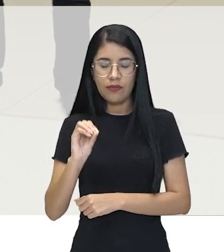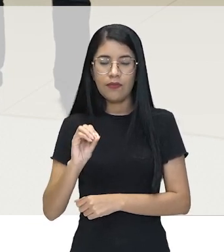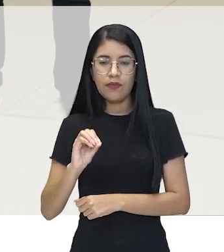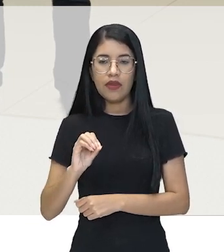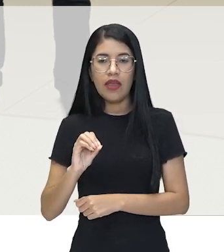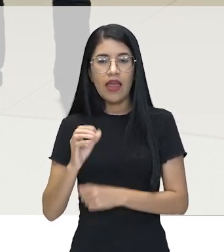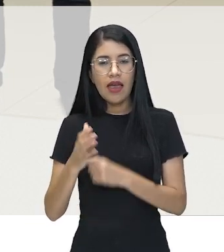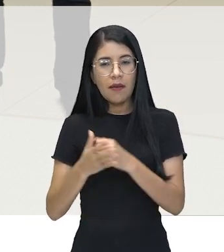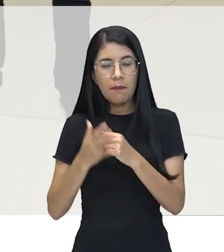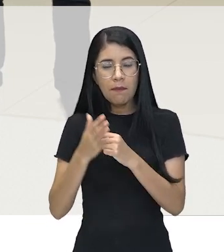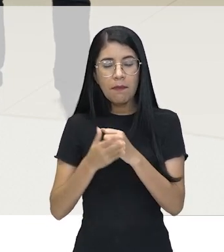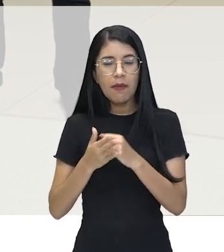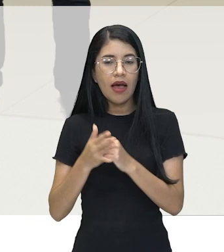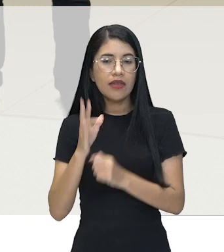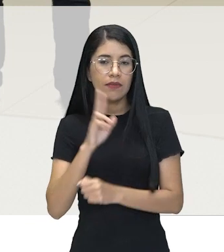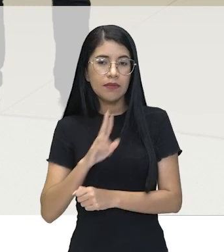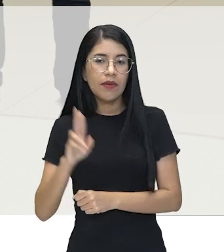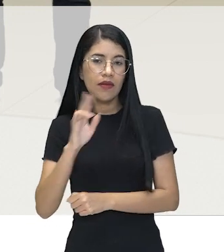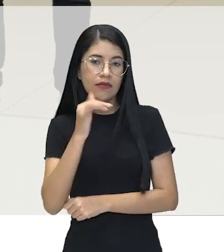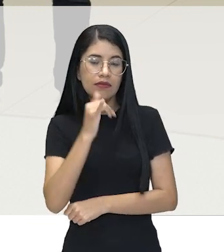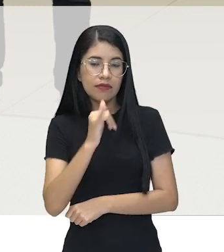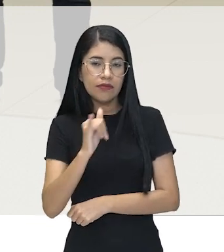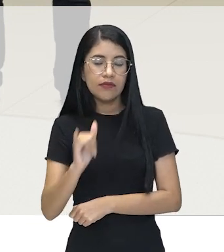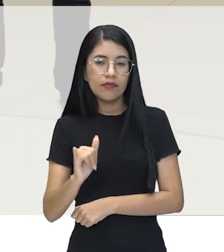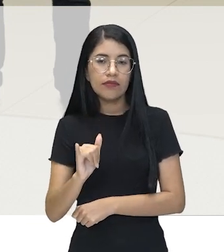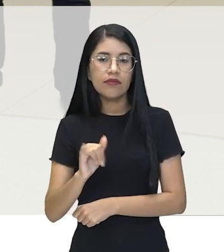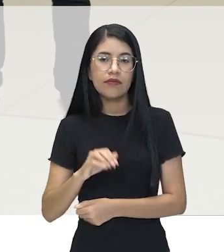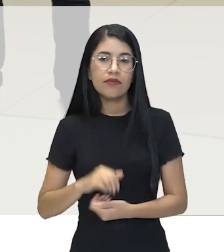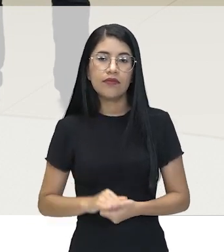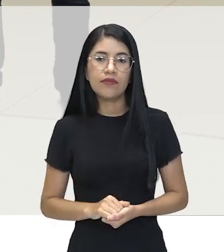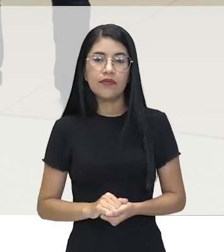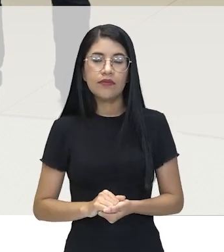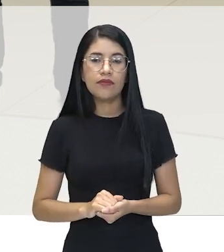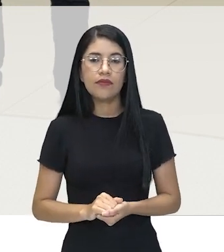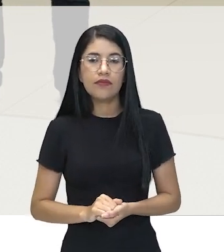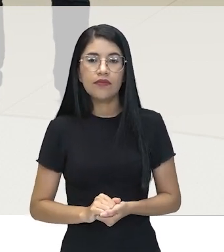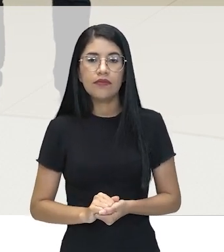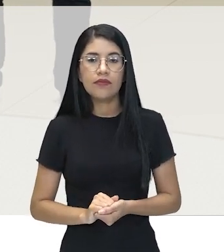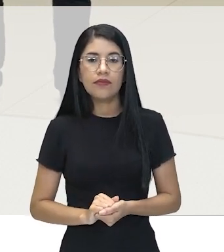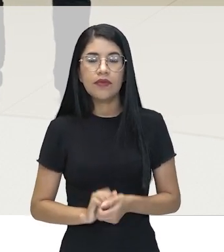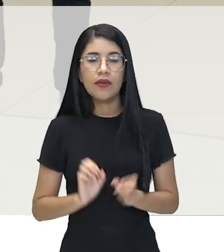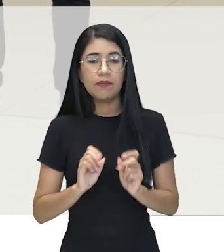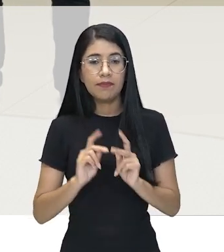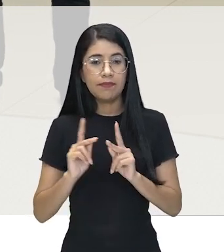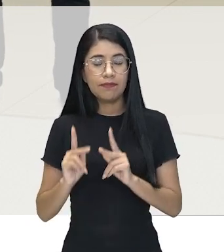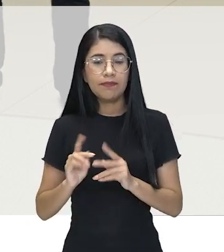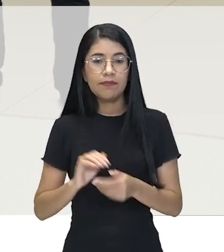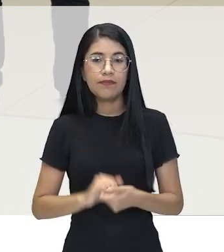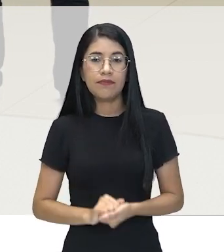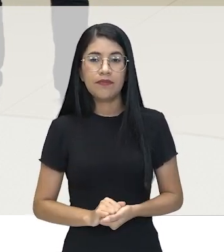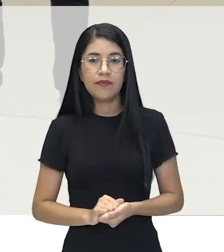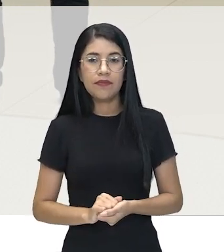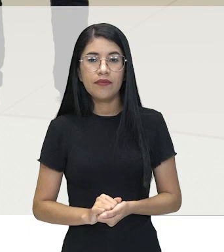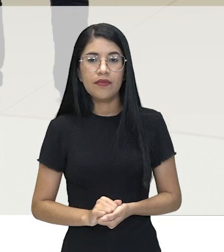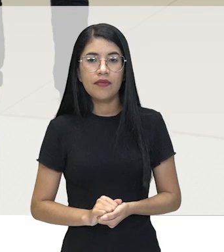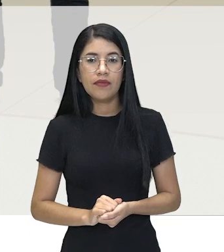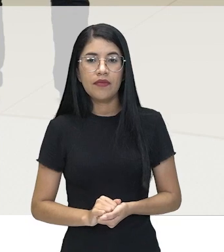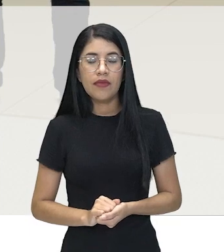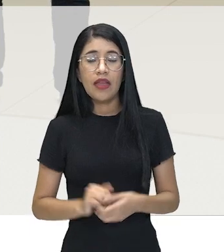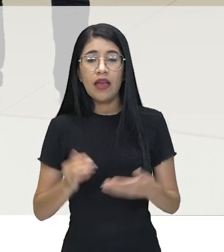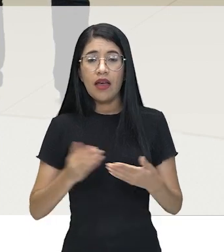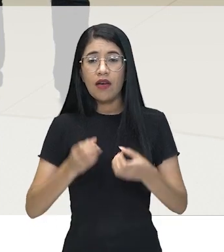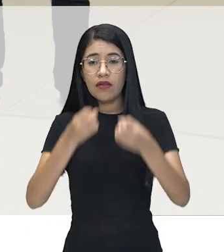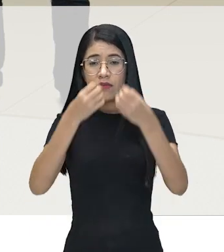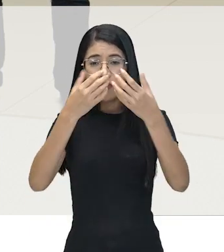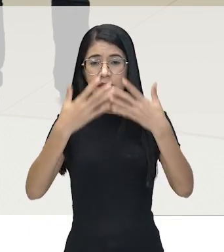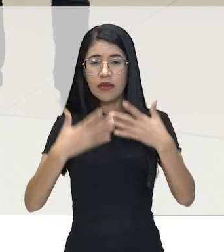nossa energia elétrica solar. Bacana, pessoal? Legal, né? Agora, vamos falar um pouco mais